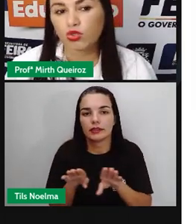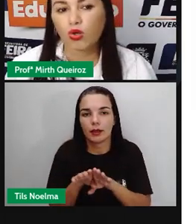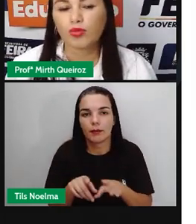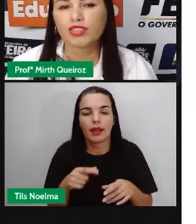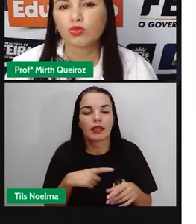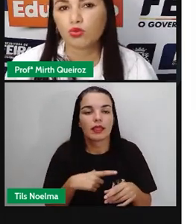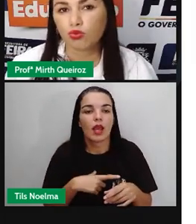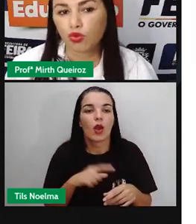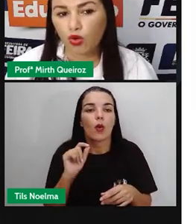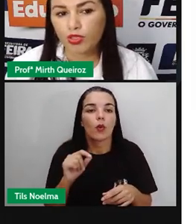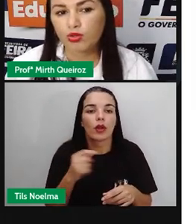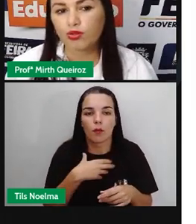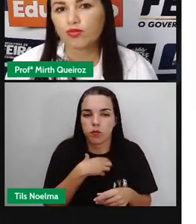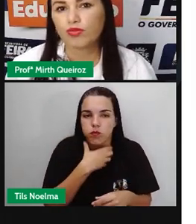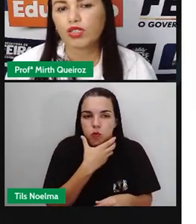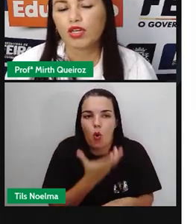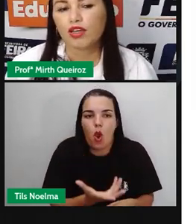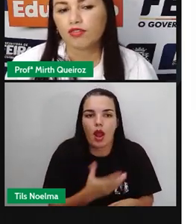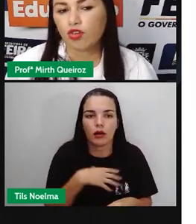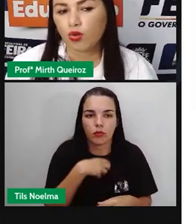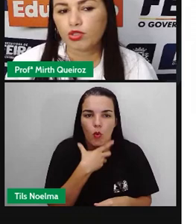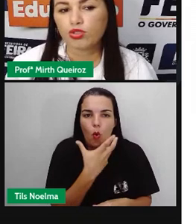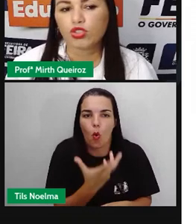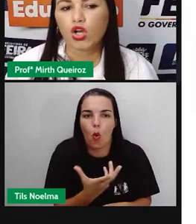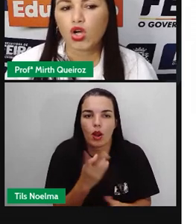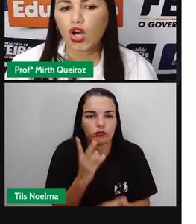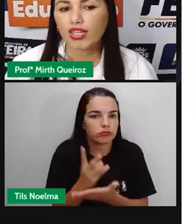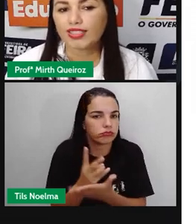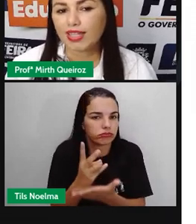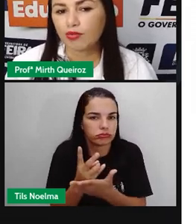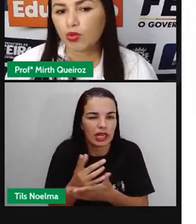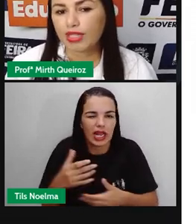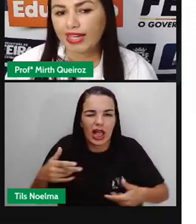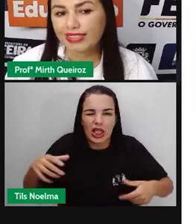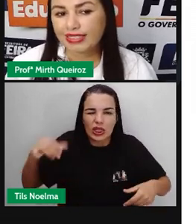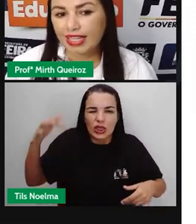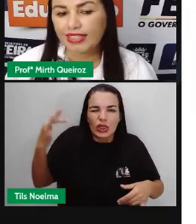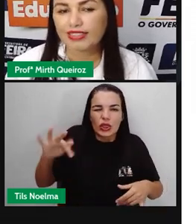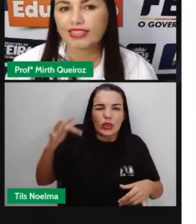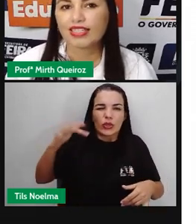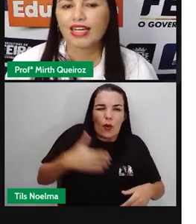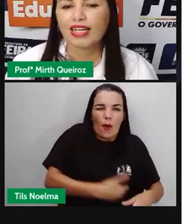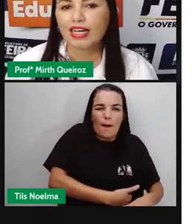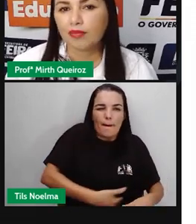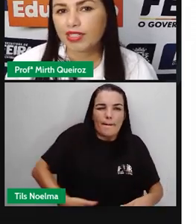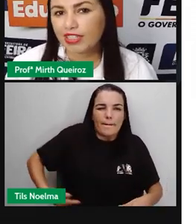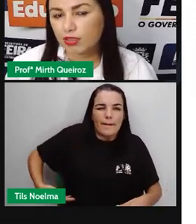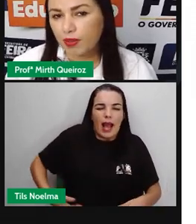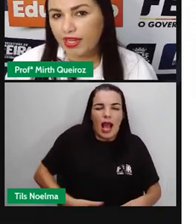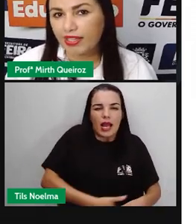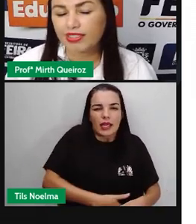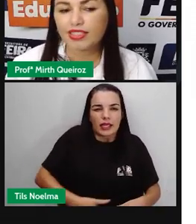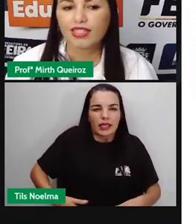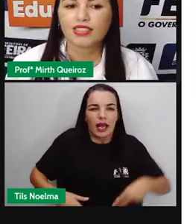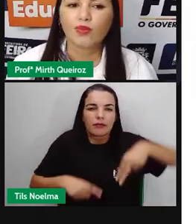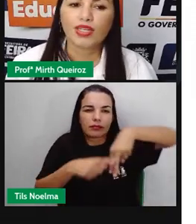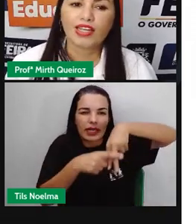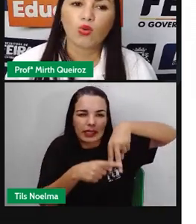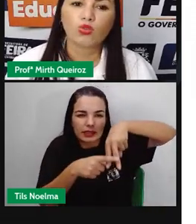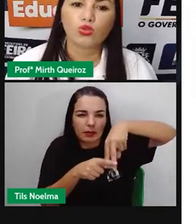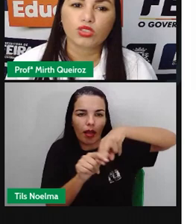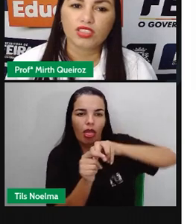um dos outros sintomas o vômito vômitos cólicas abdominais em a cãibra nas pernas